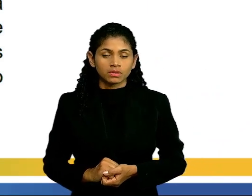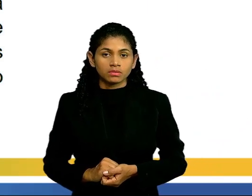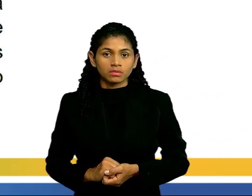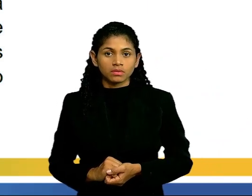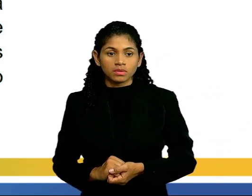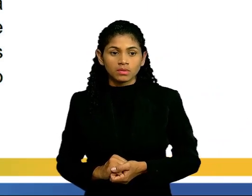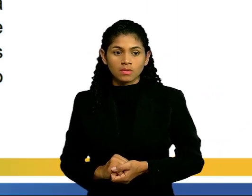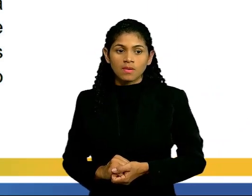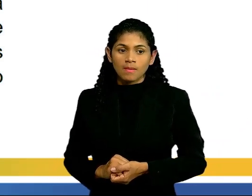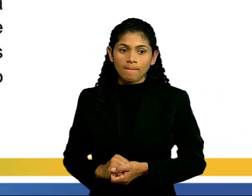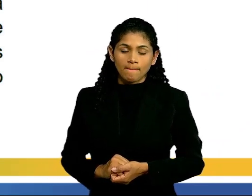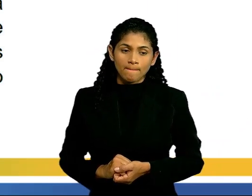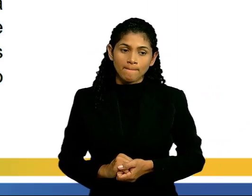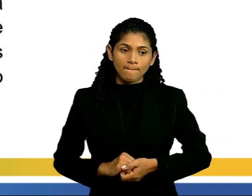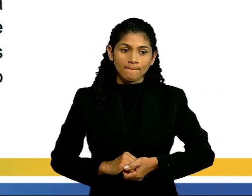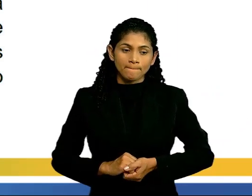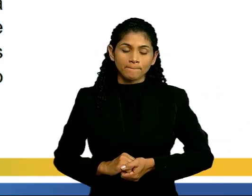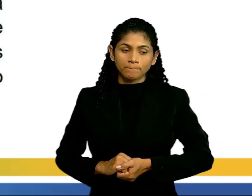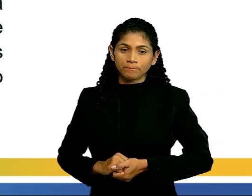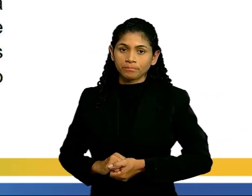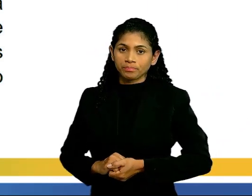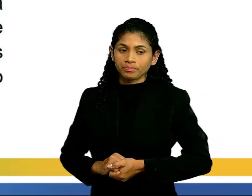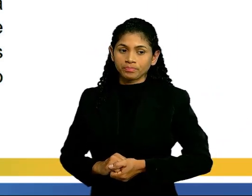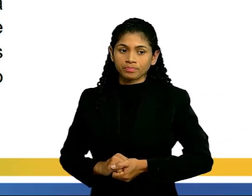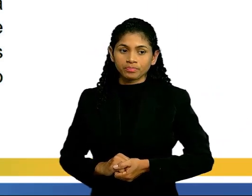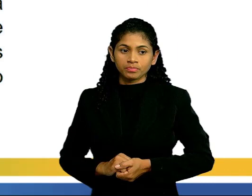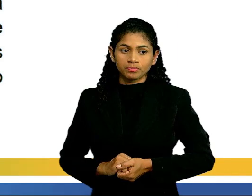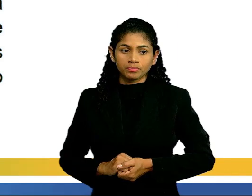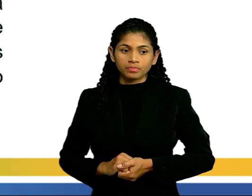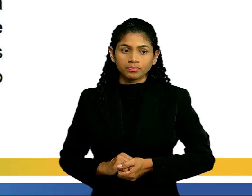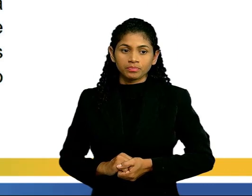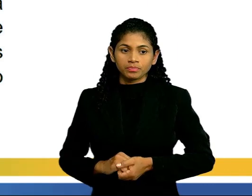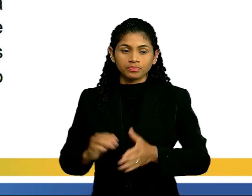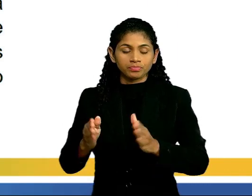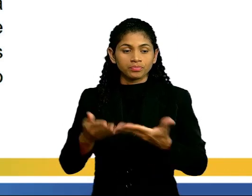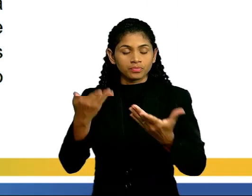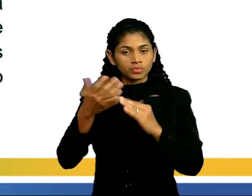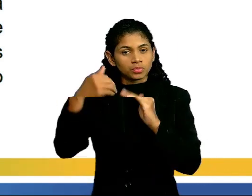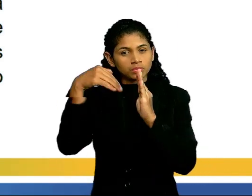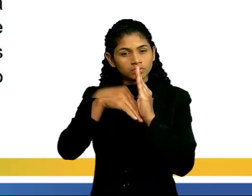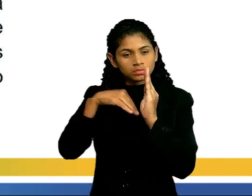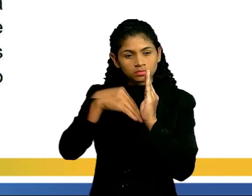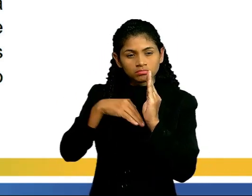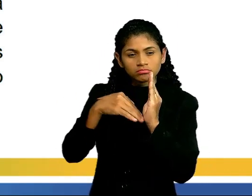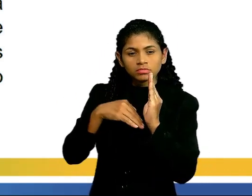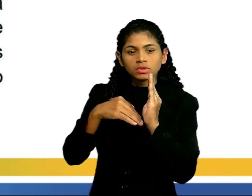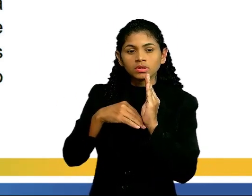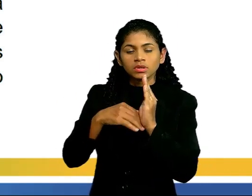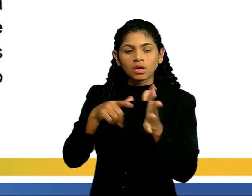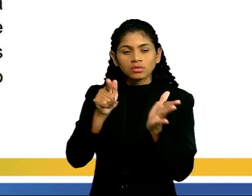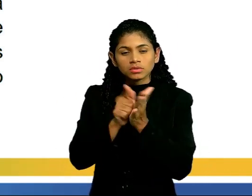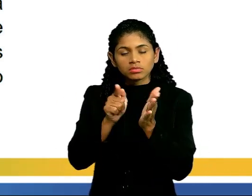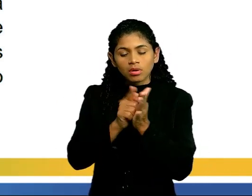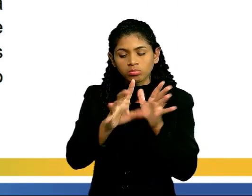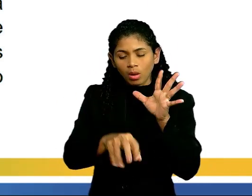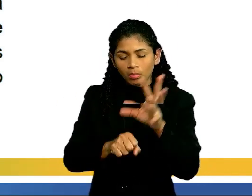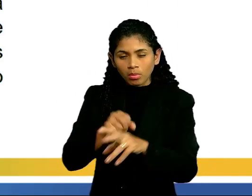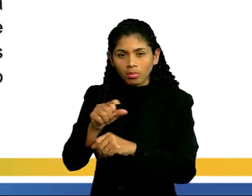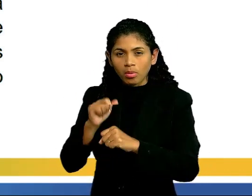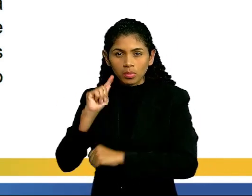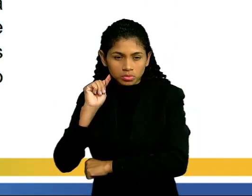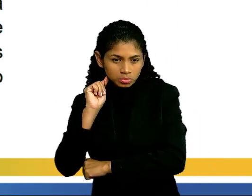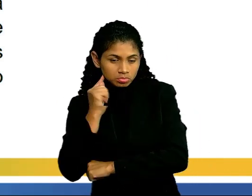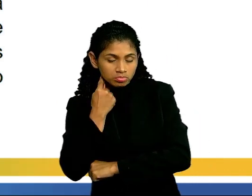da Carolina Maria de Jesus. Diz assim: do Diário da Catadora de Papel, Carolina Maria de